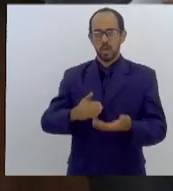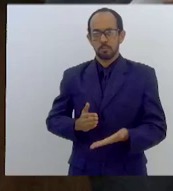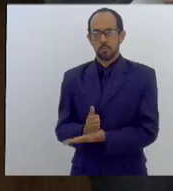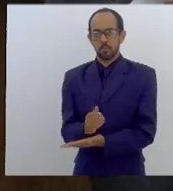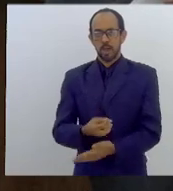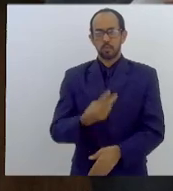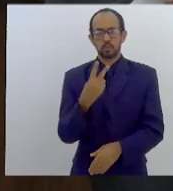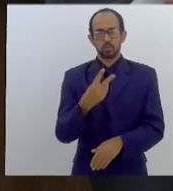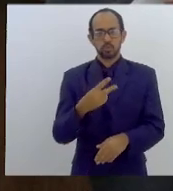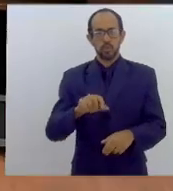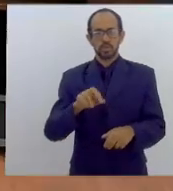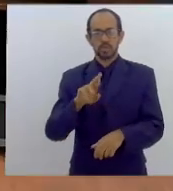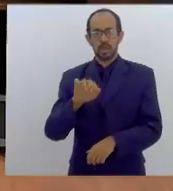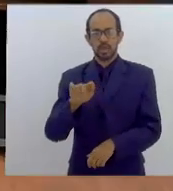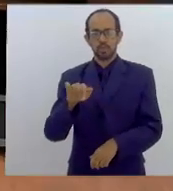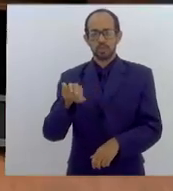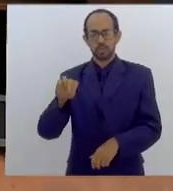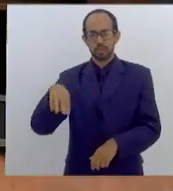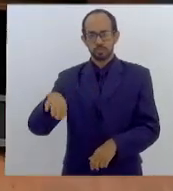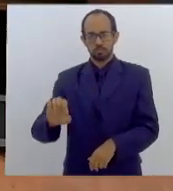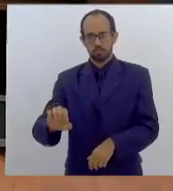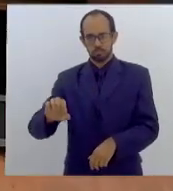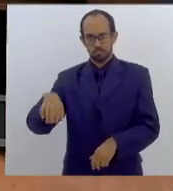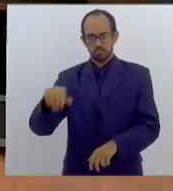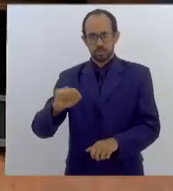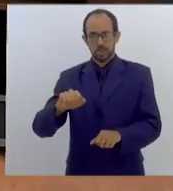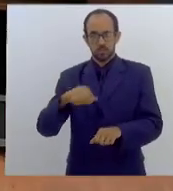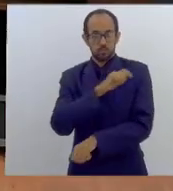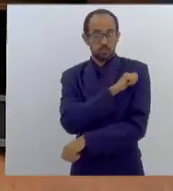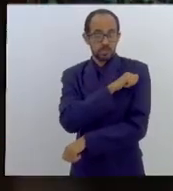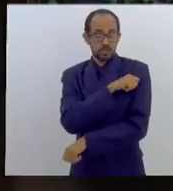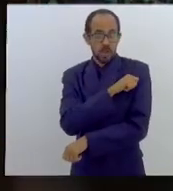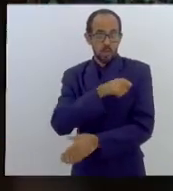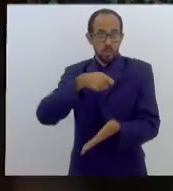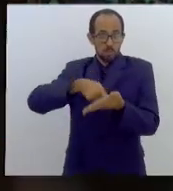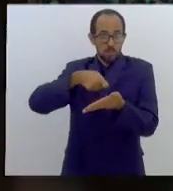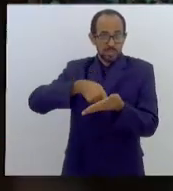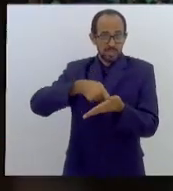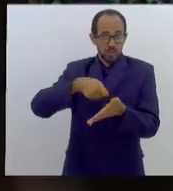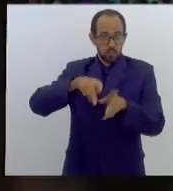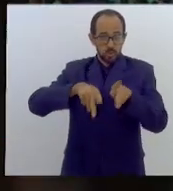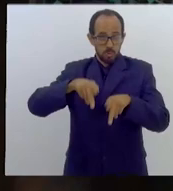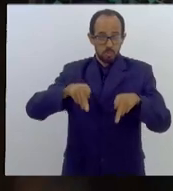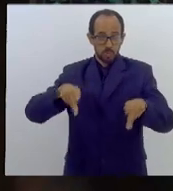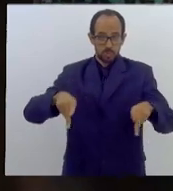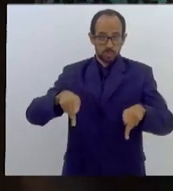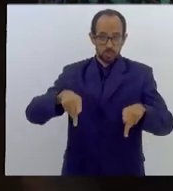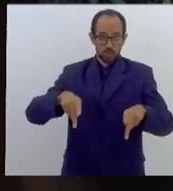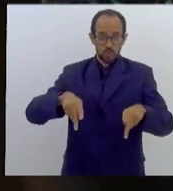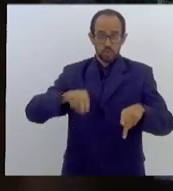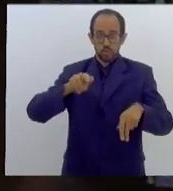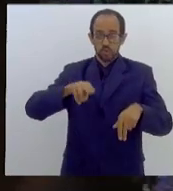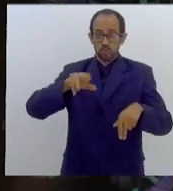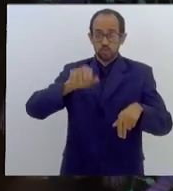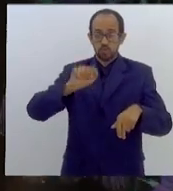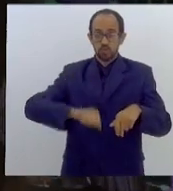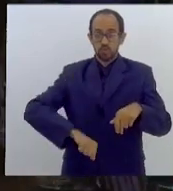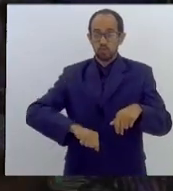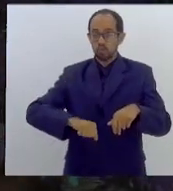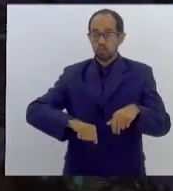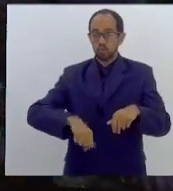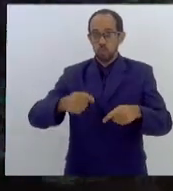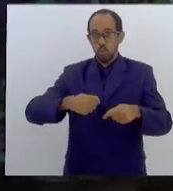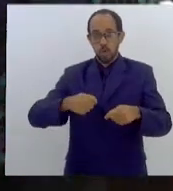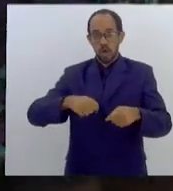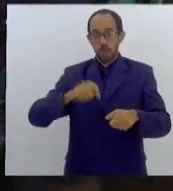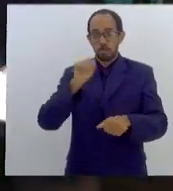de recuperação fiscal sob forte pressão popular. A Alerj nunca deixou de cortar na carne do próprio Estado,